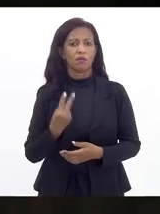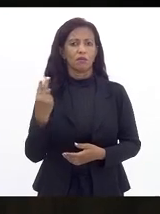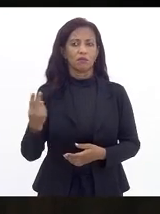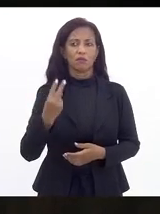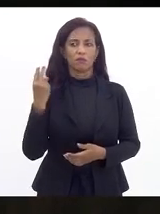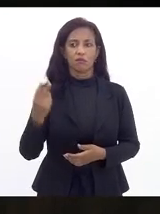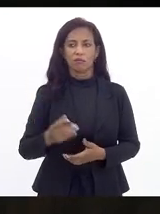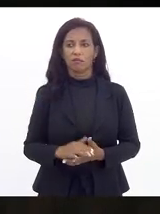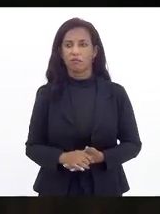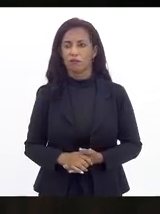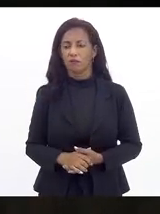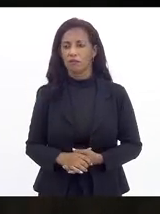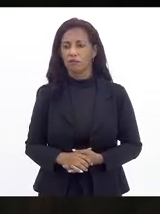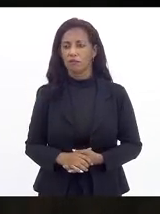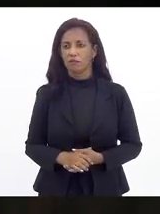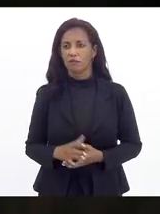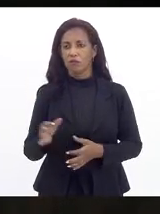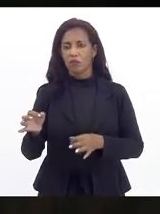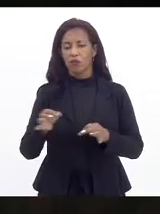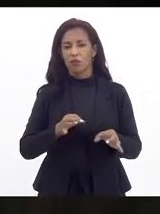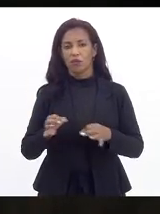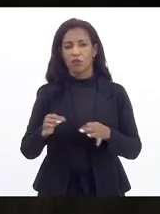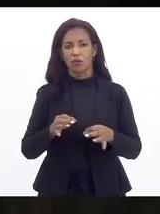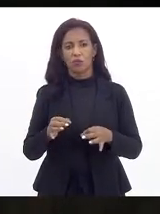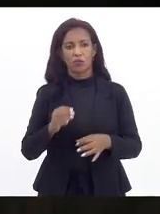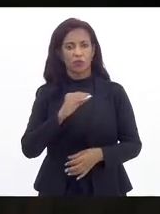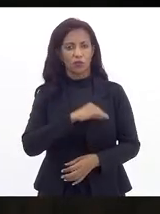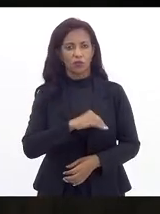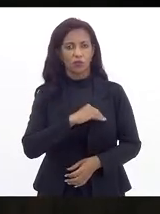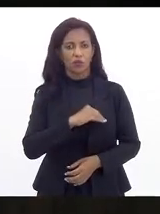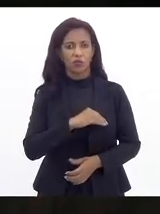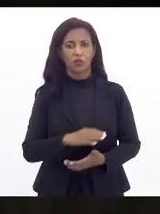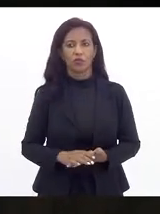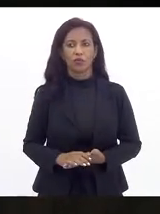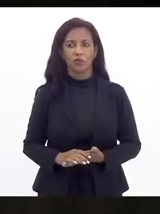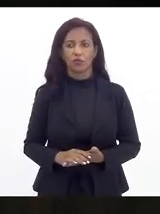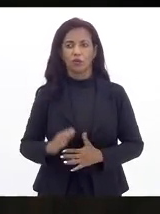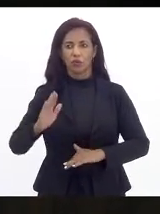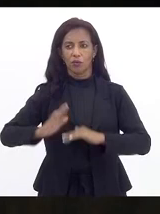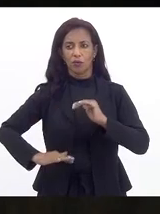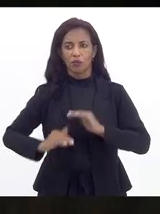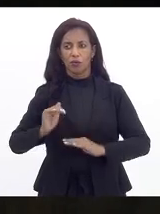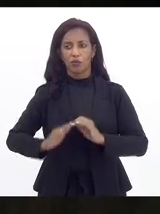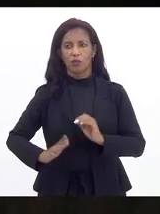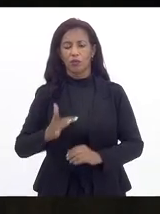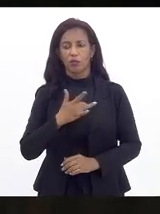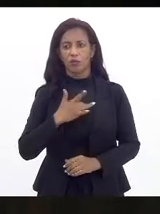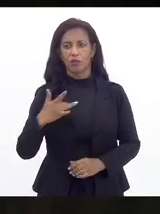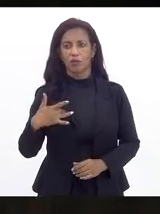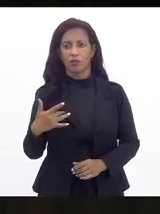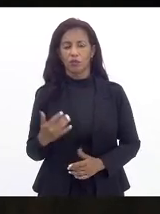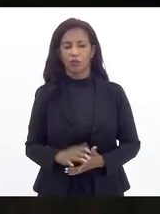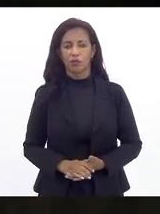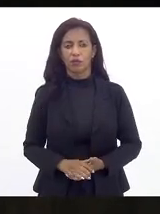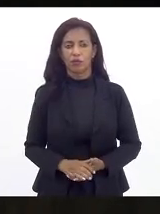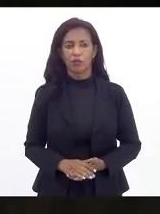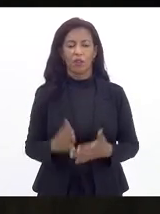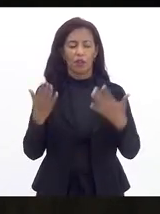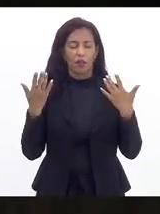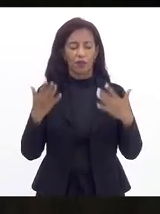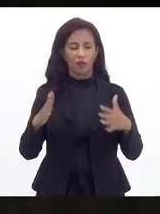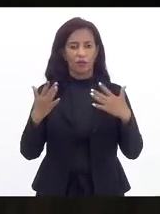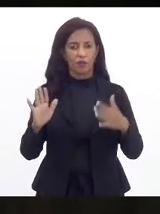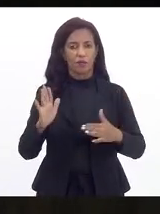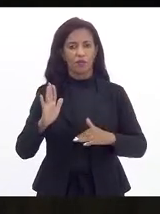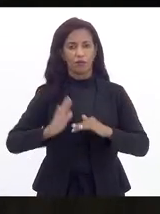valorização do plano de cargo, carreiras e salários dos profissionais da saúde. Viva os profissionais da